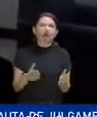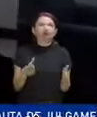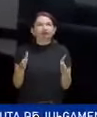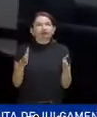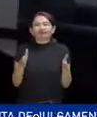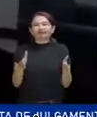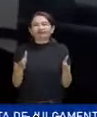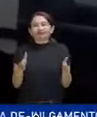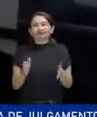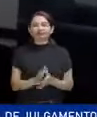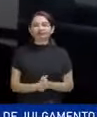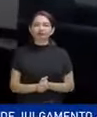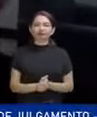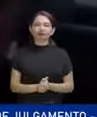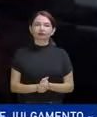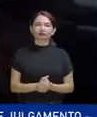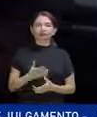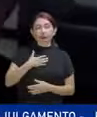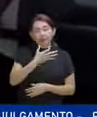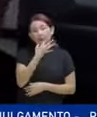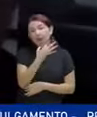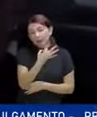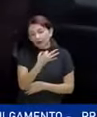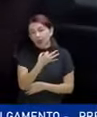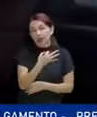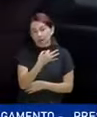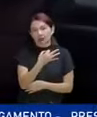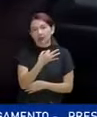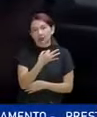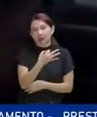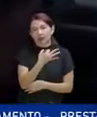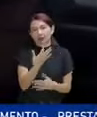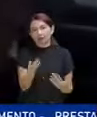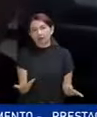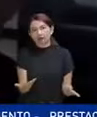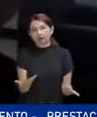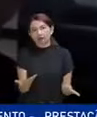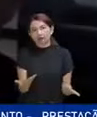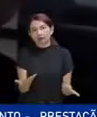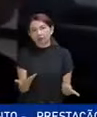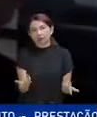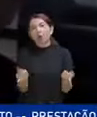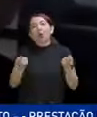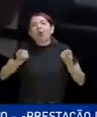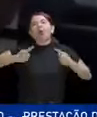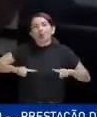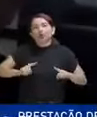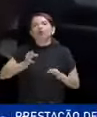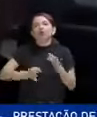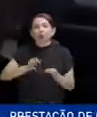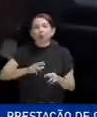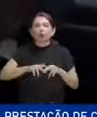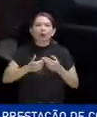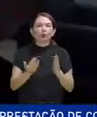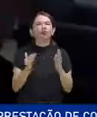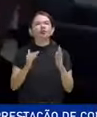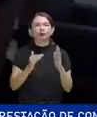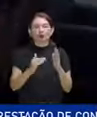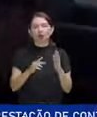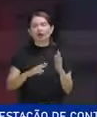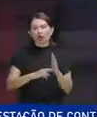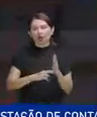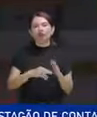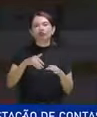nessas situações seria, no meu entender, totalmente antijurídico. Por isso, acompanho integralmente a